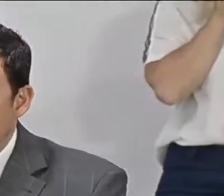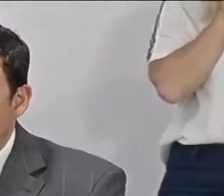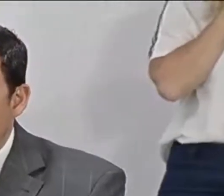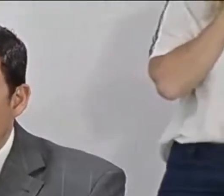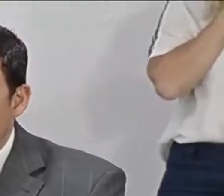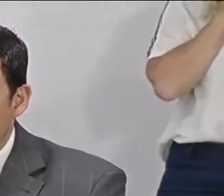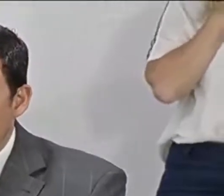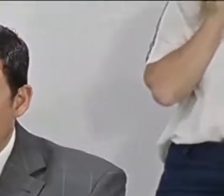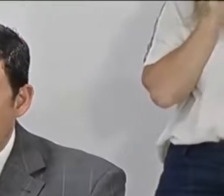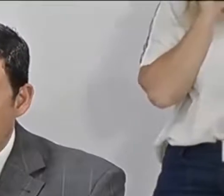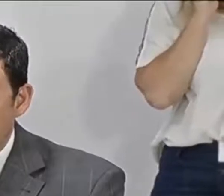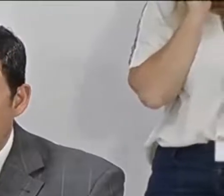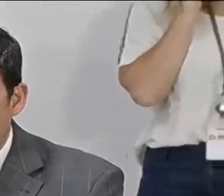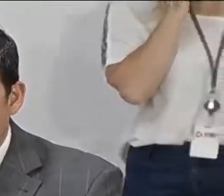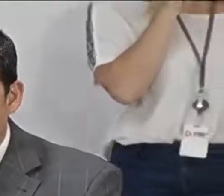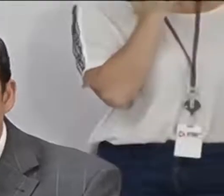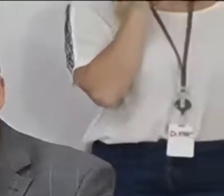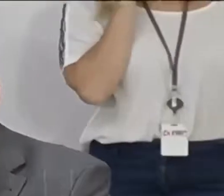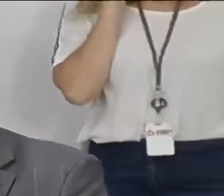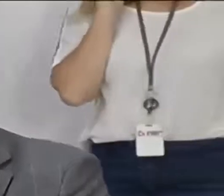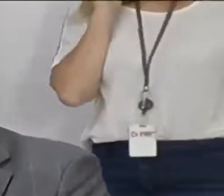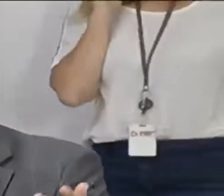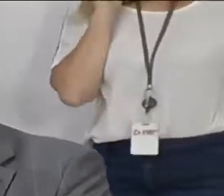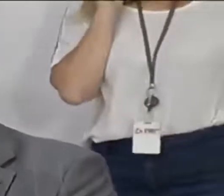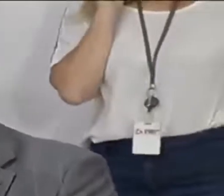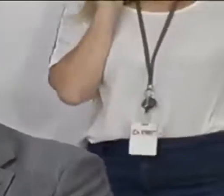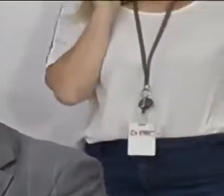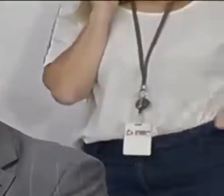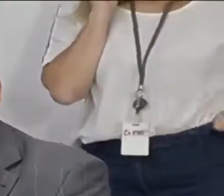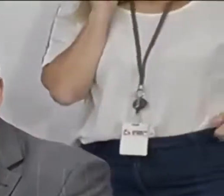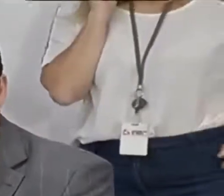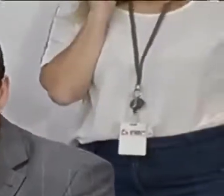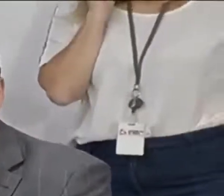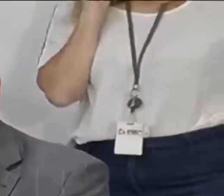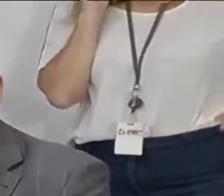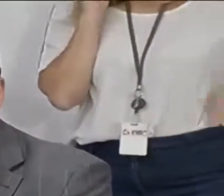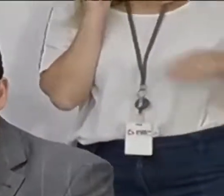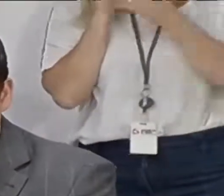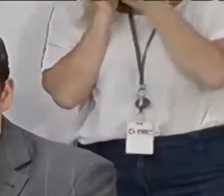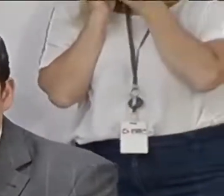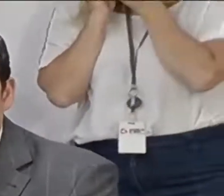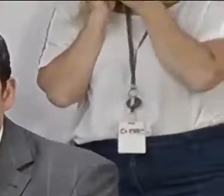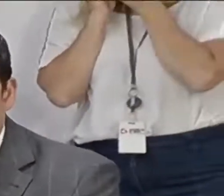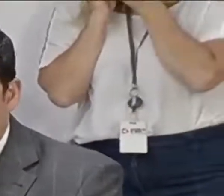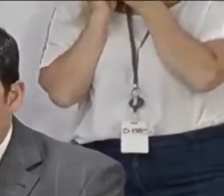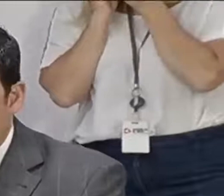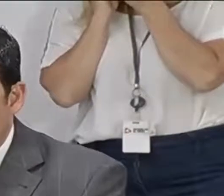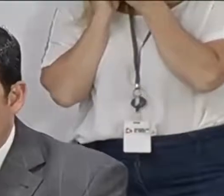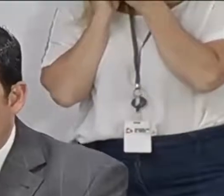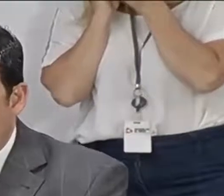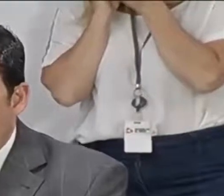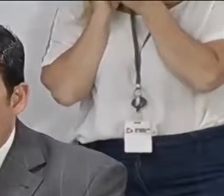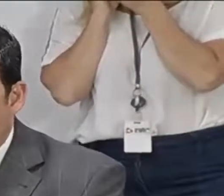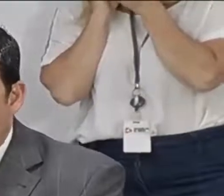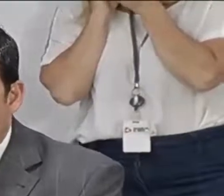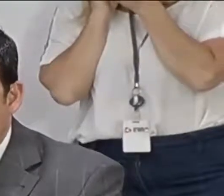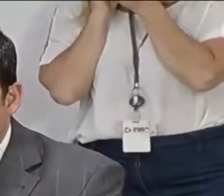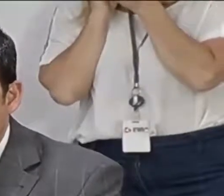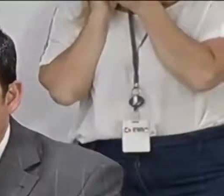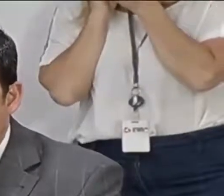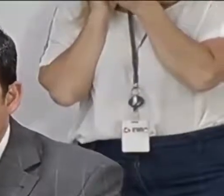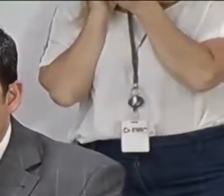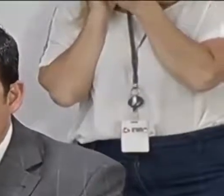6955/2020. Convidamos aqui para estar presente conosco, e eu agradeço as presenças que estão aí sendo de